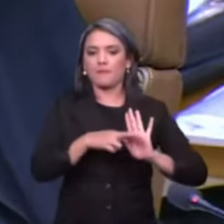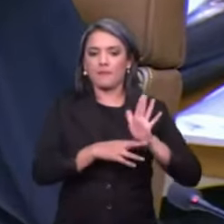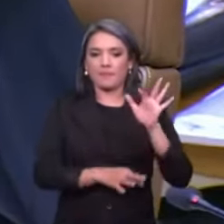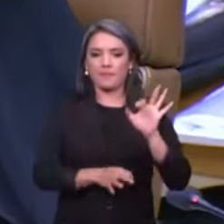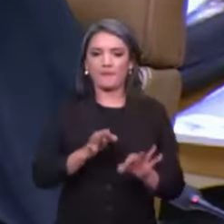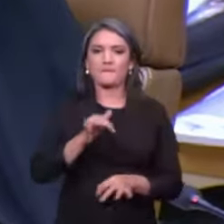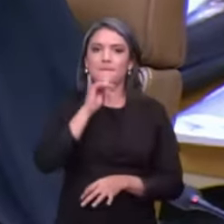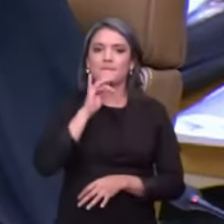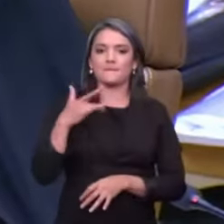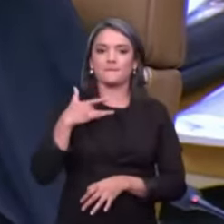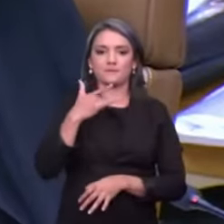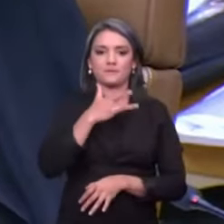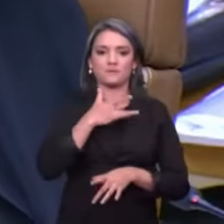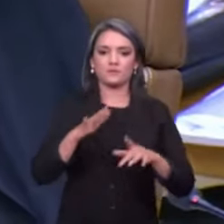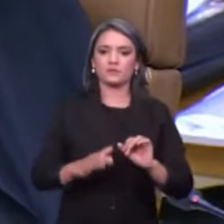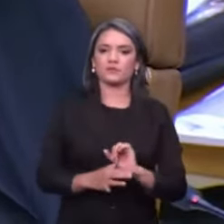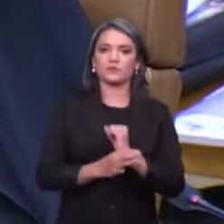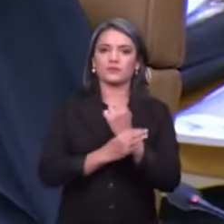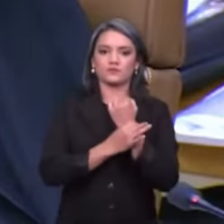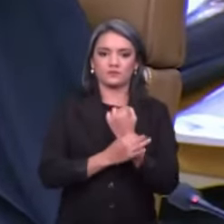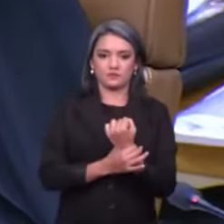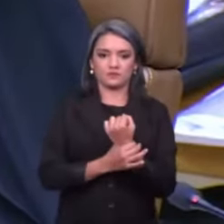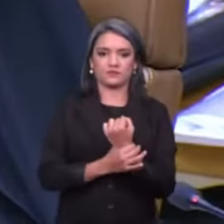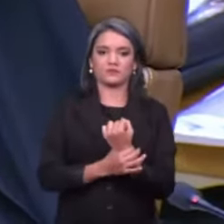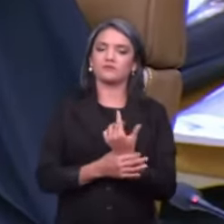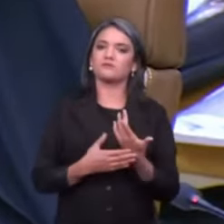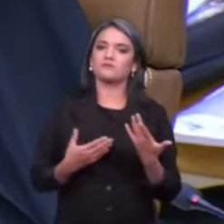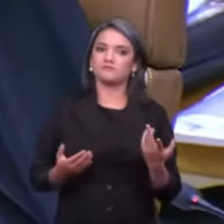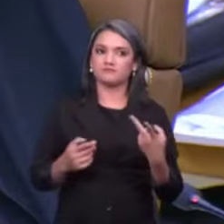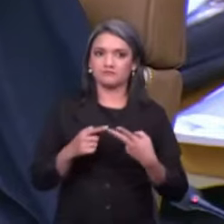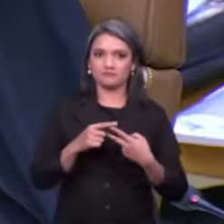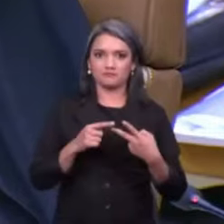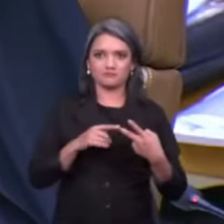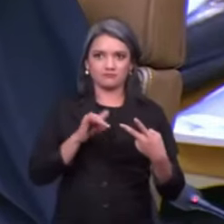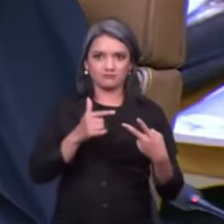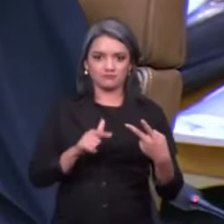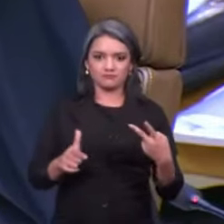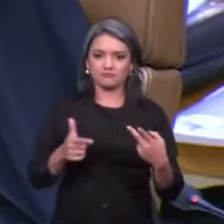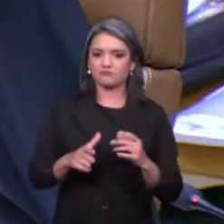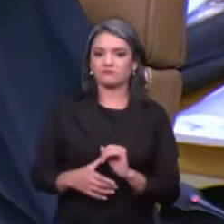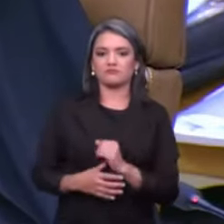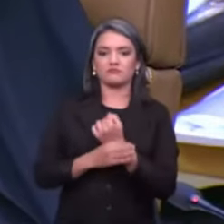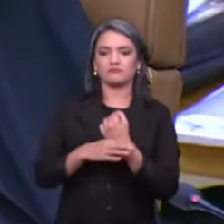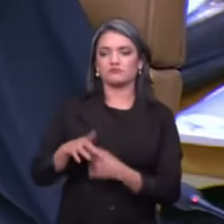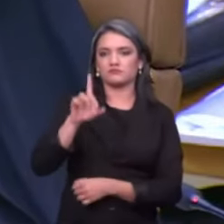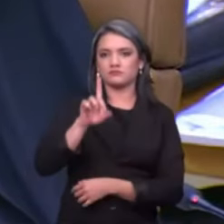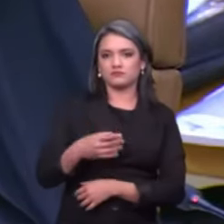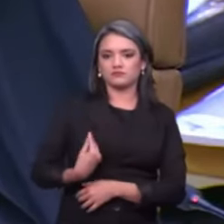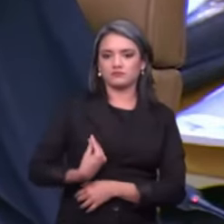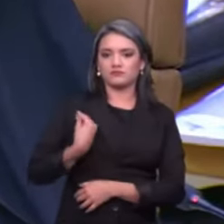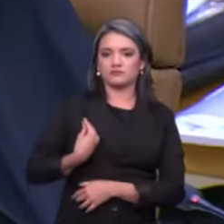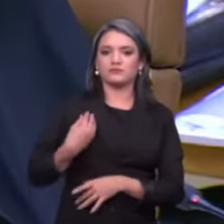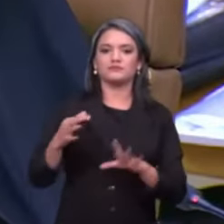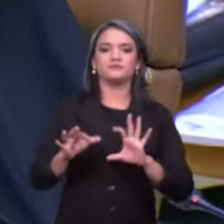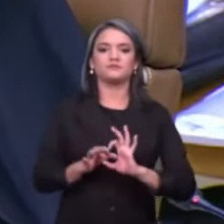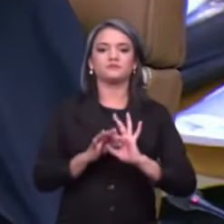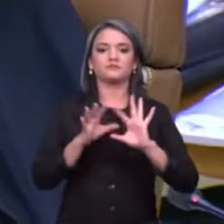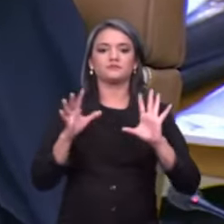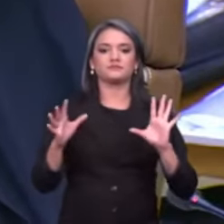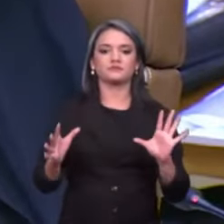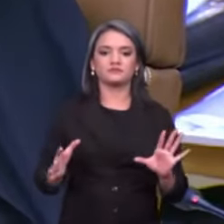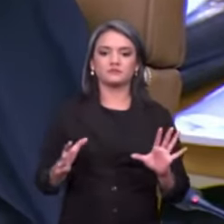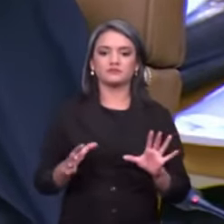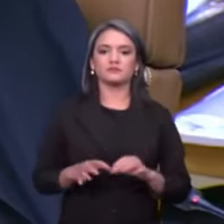caso a saúde e a segurança pública, sem as quais não há garantia de direito à vida e à liberdade. Consoante